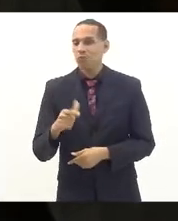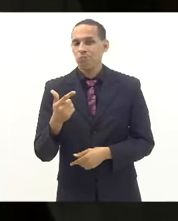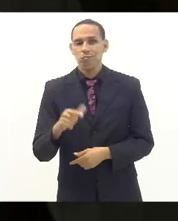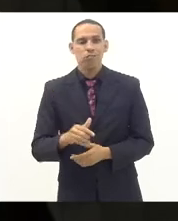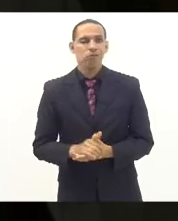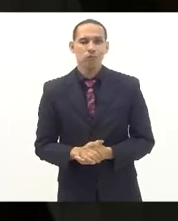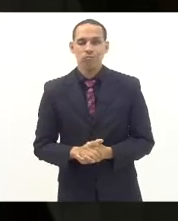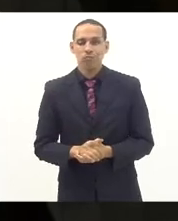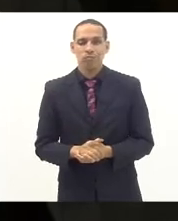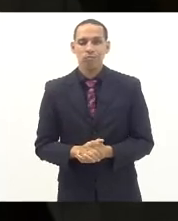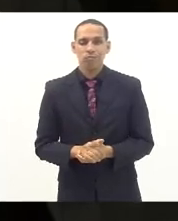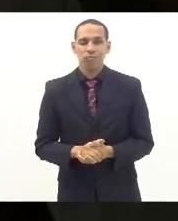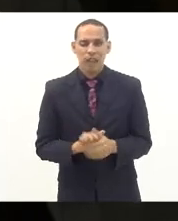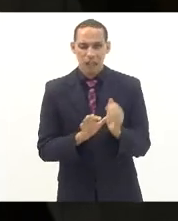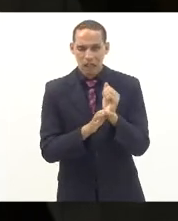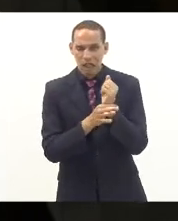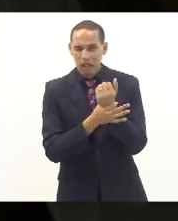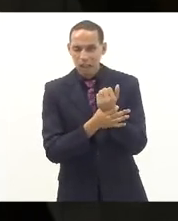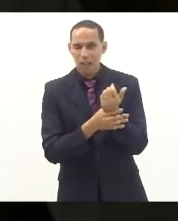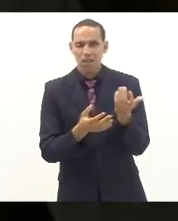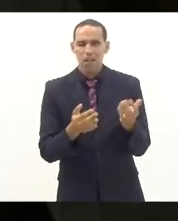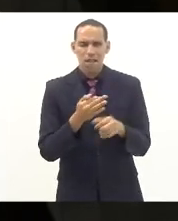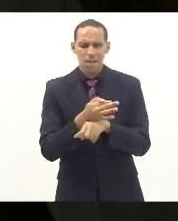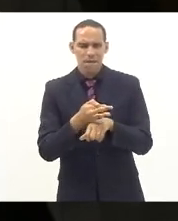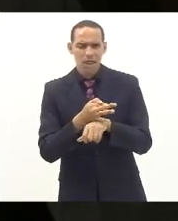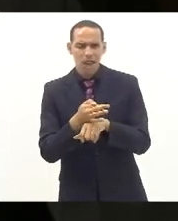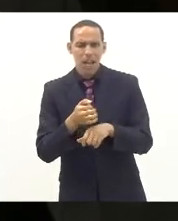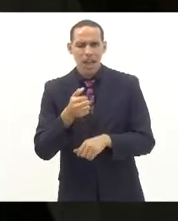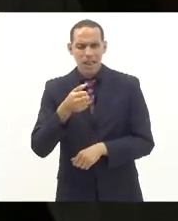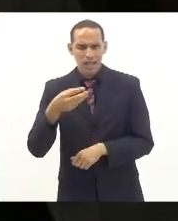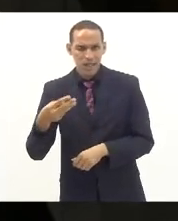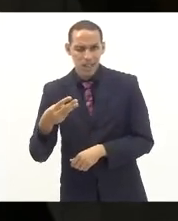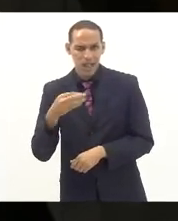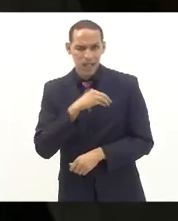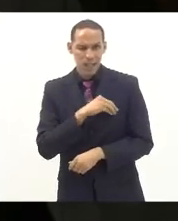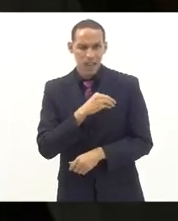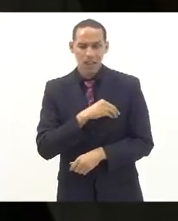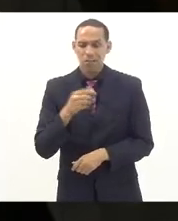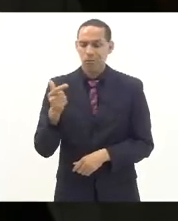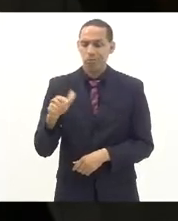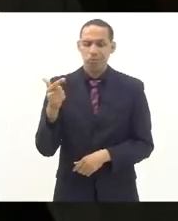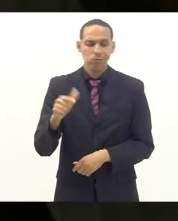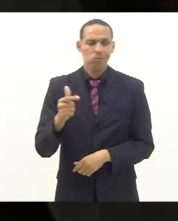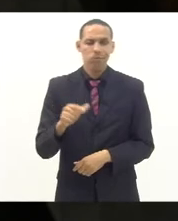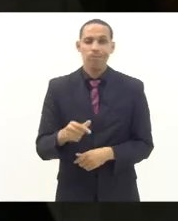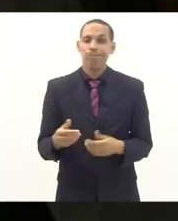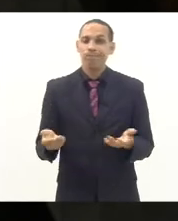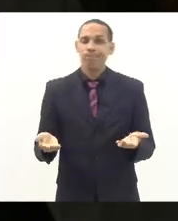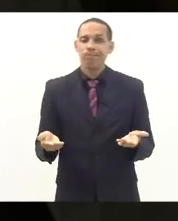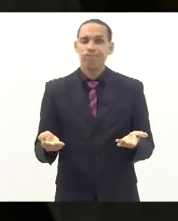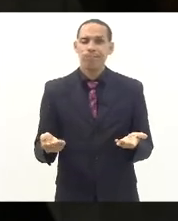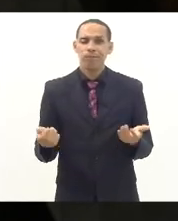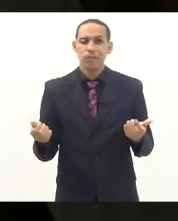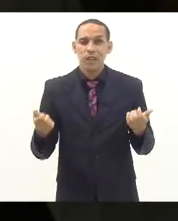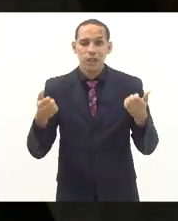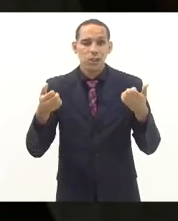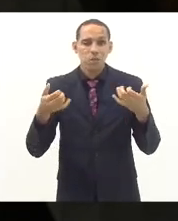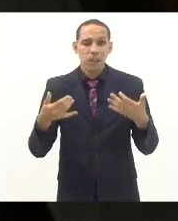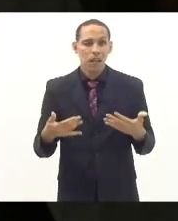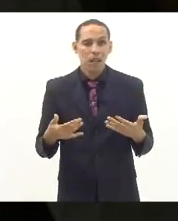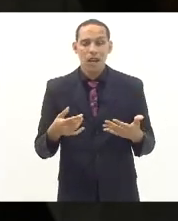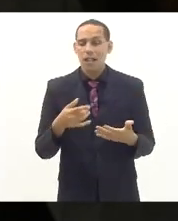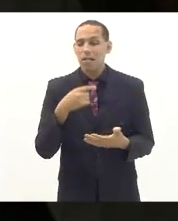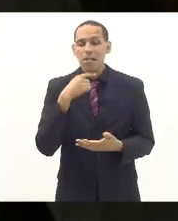garantias como férias 13º e outras formas de proteção ao trabalho ao trabalhador então é inexplicável